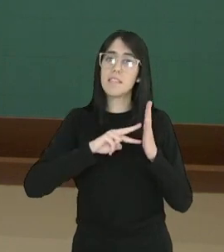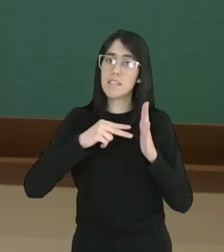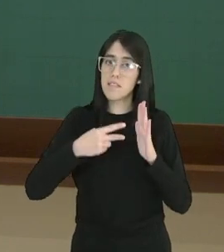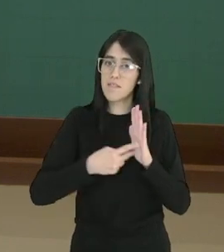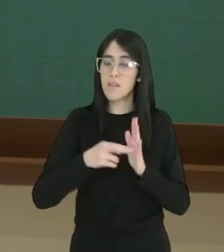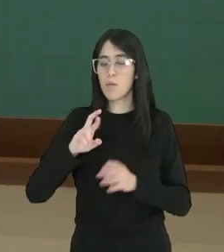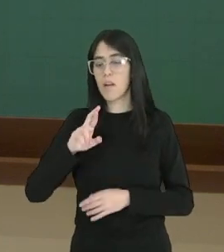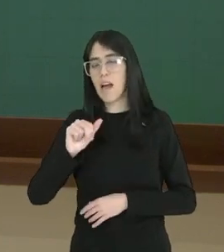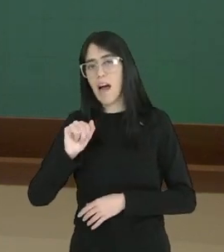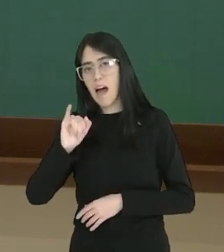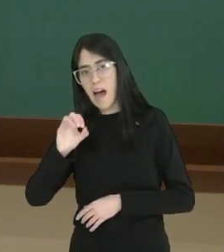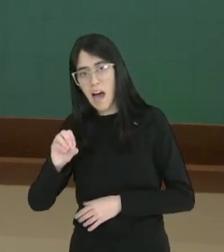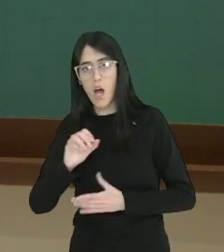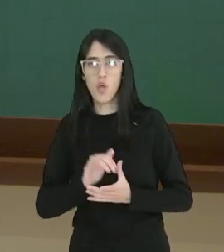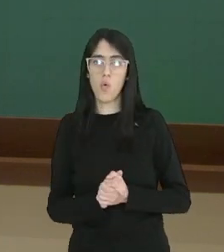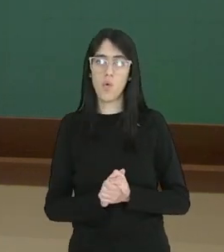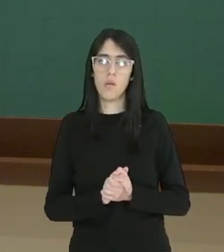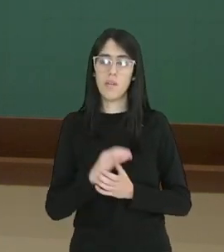de raio,